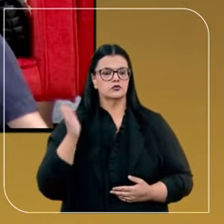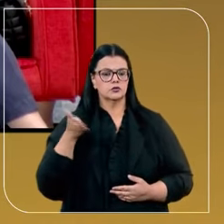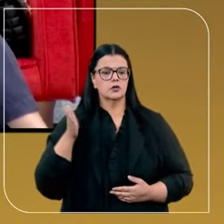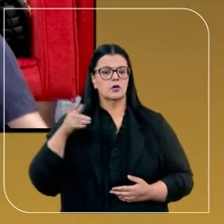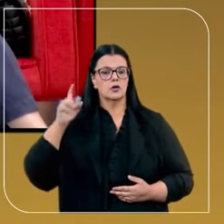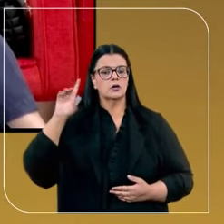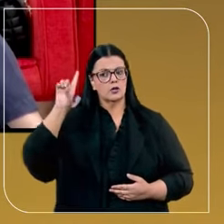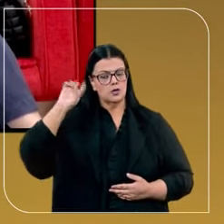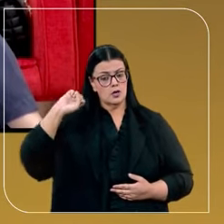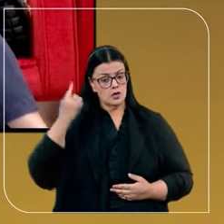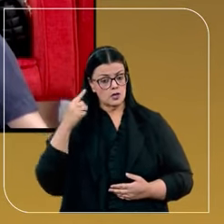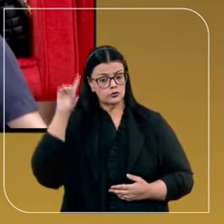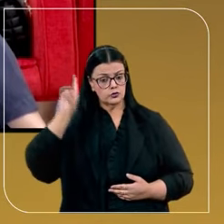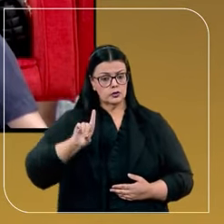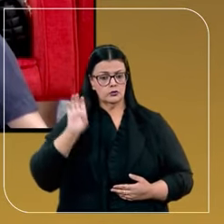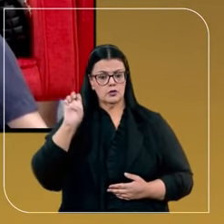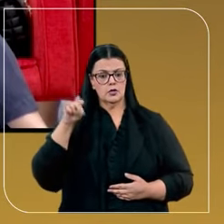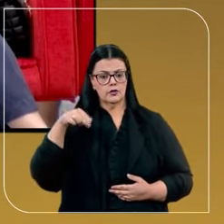Infam